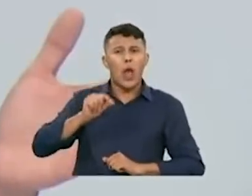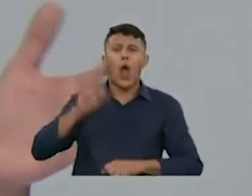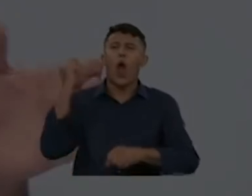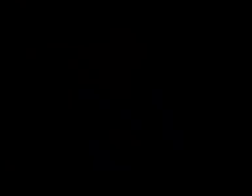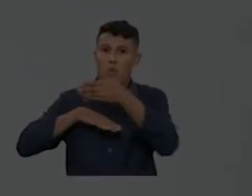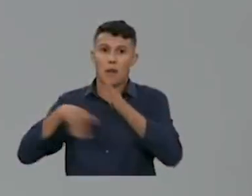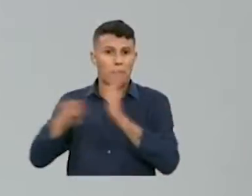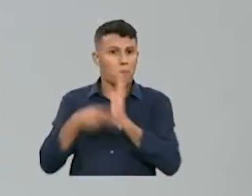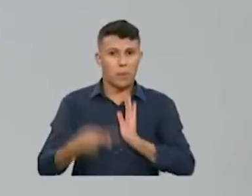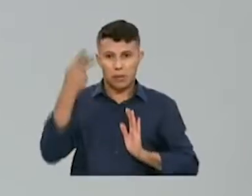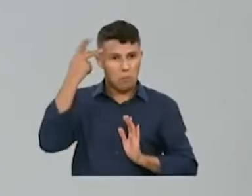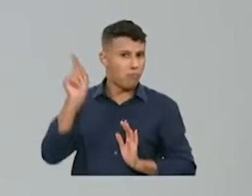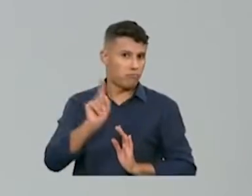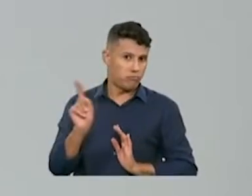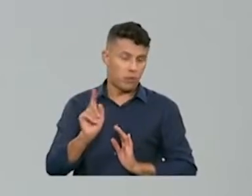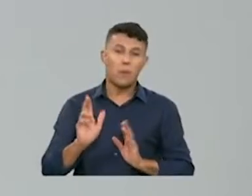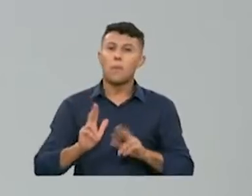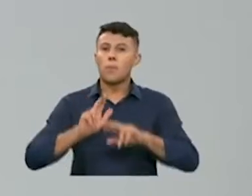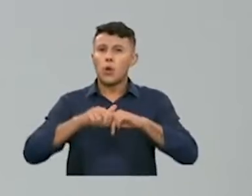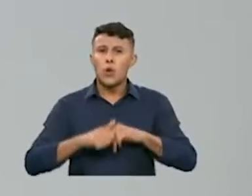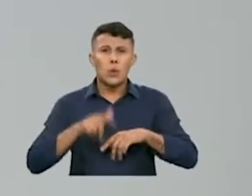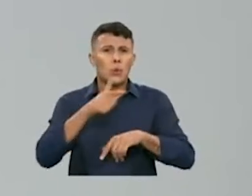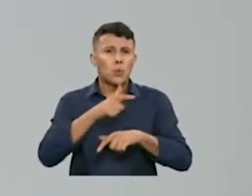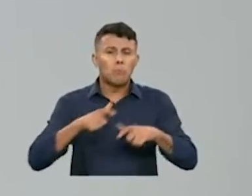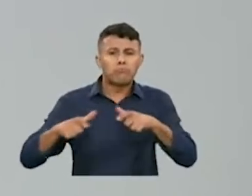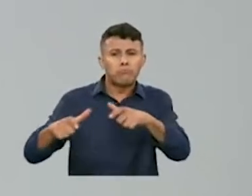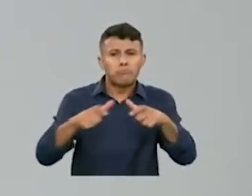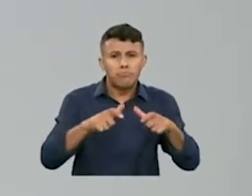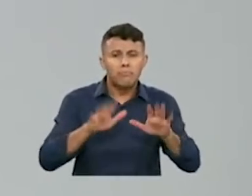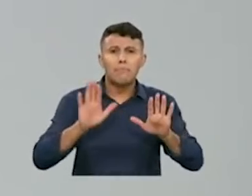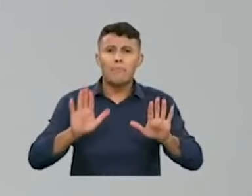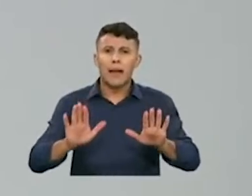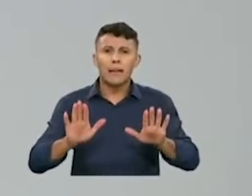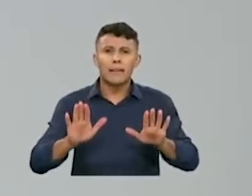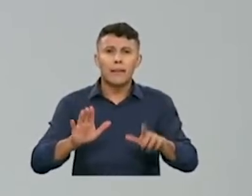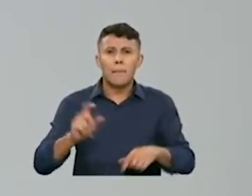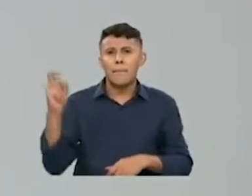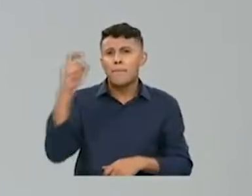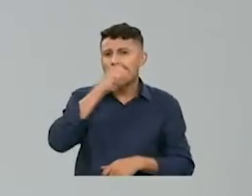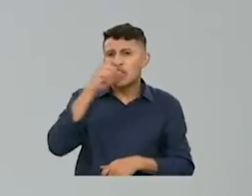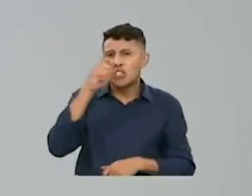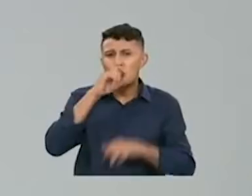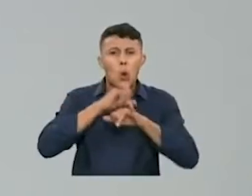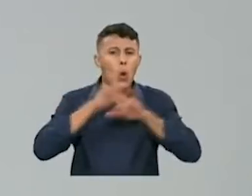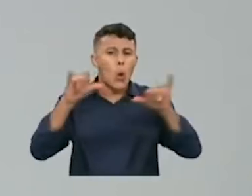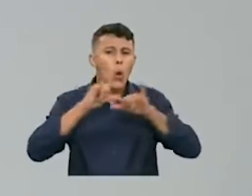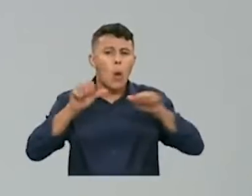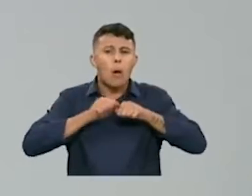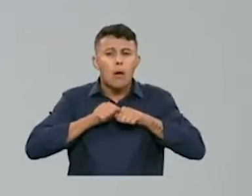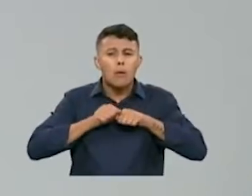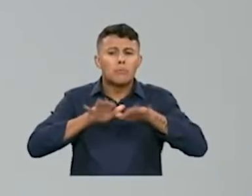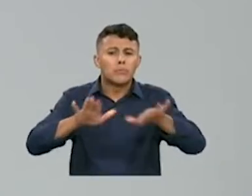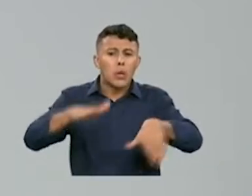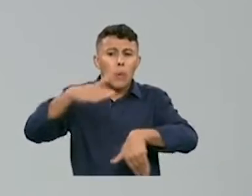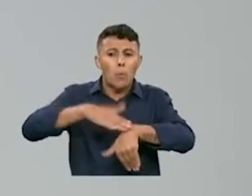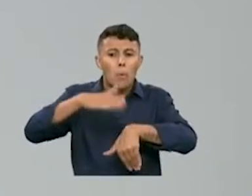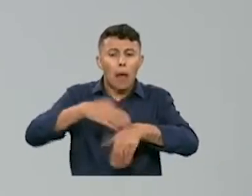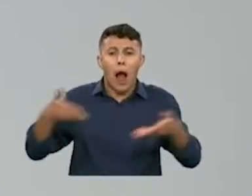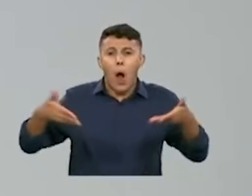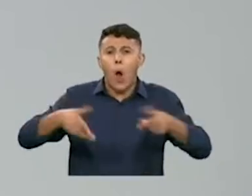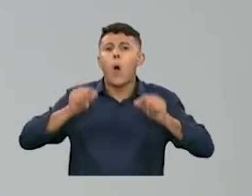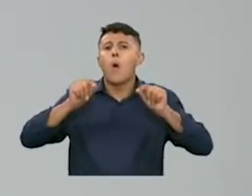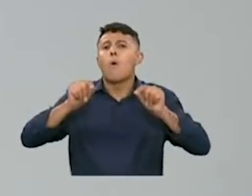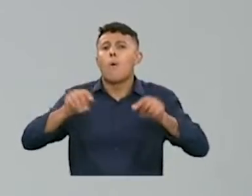todo mundo viu. Então, não há aqui espaço para qualquer tipo de fake news disseminada nesse instante de